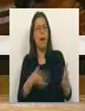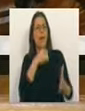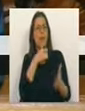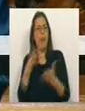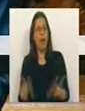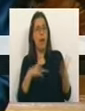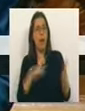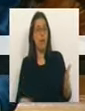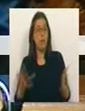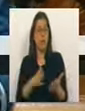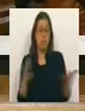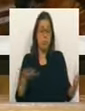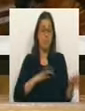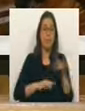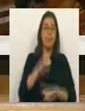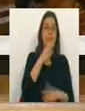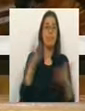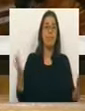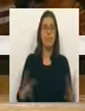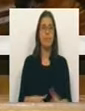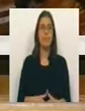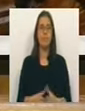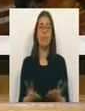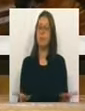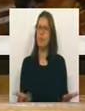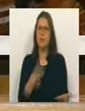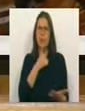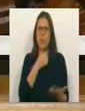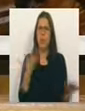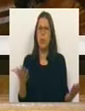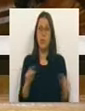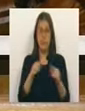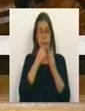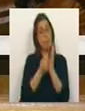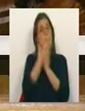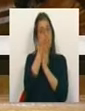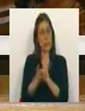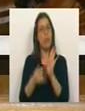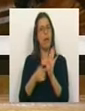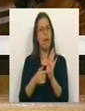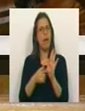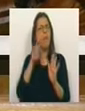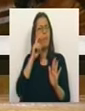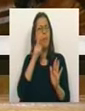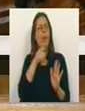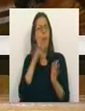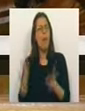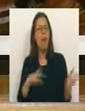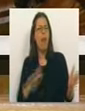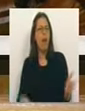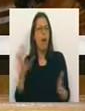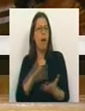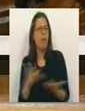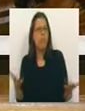nacional. Senhores deputados, como é que com estas medidas se pode defender a produção